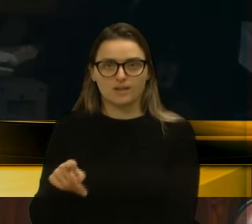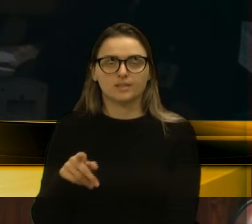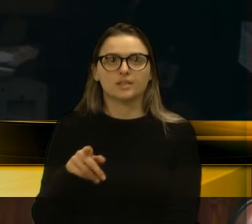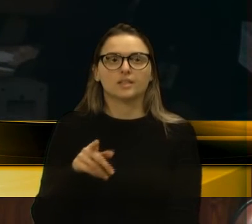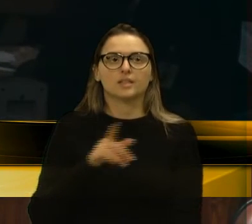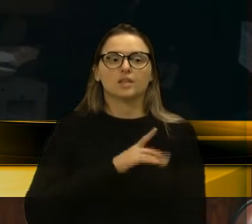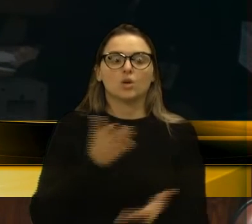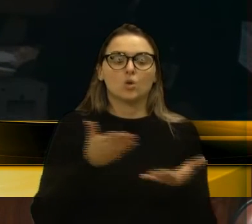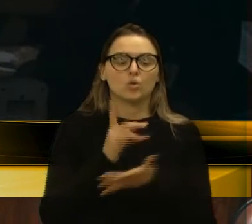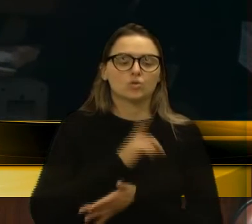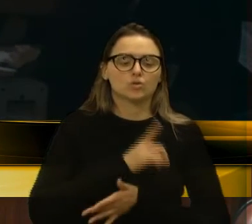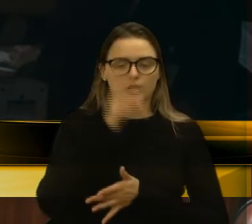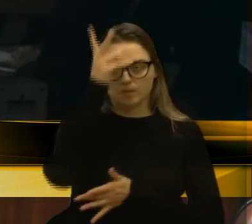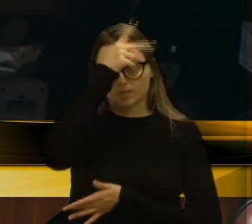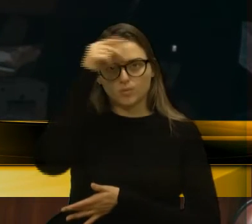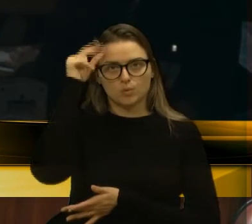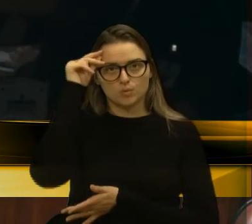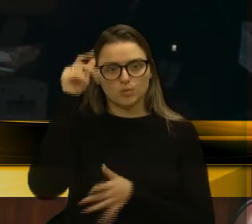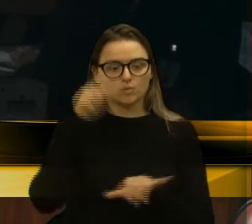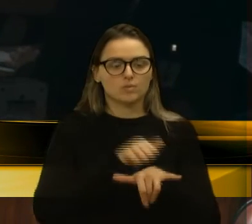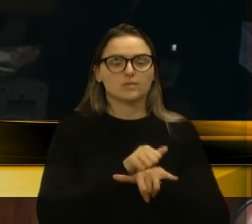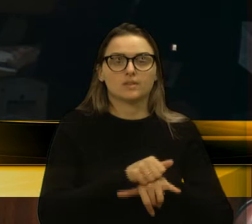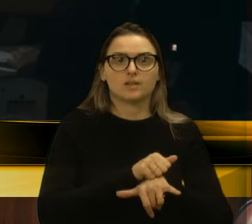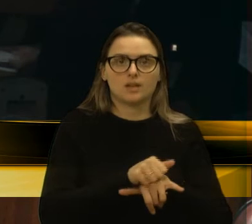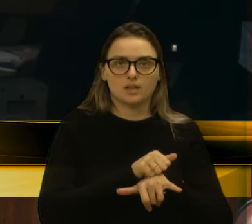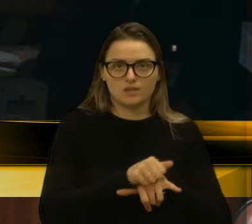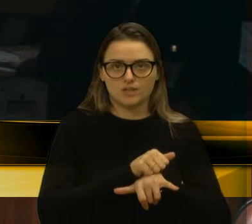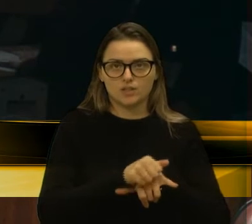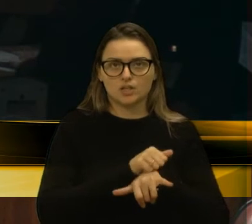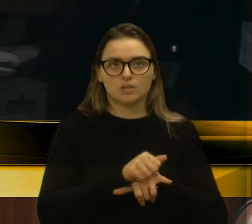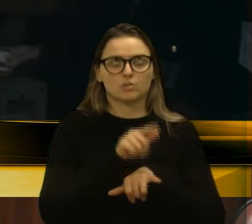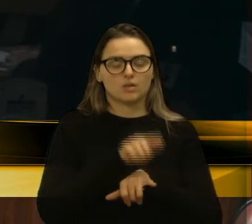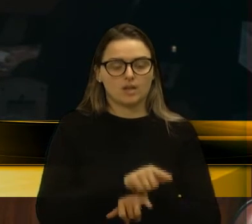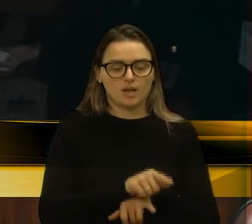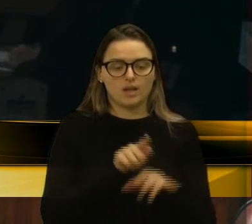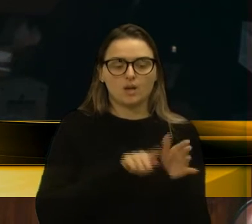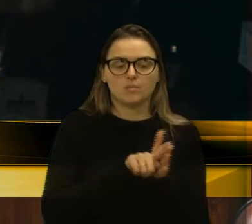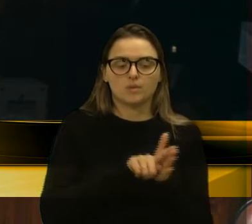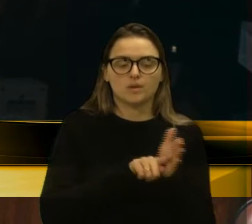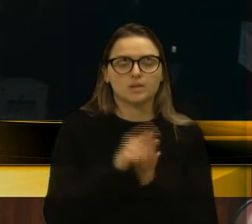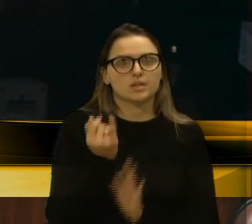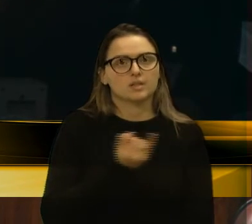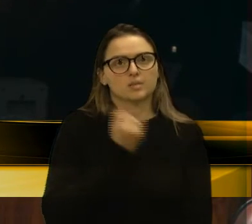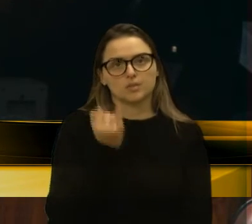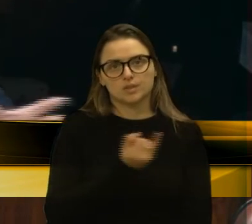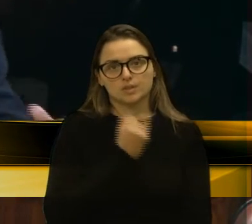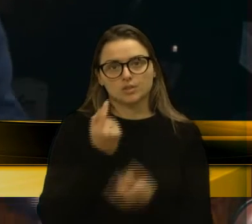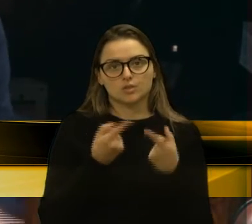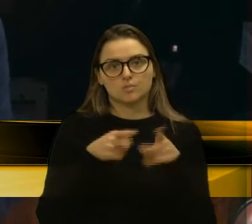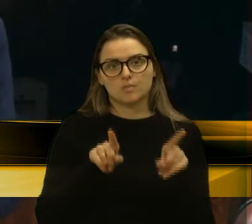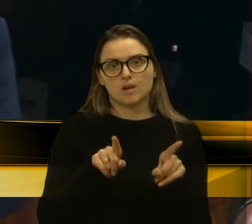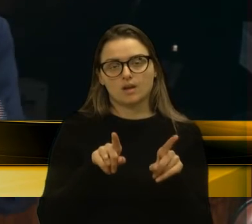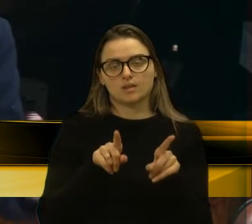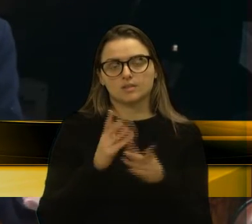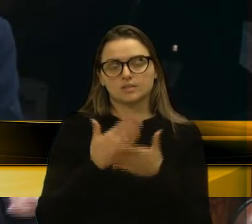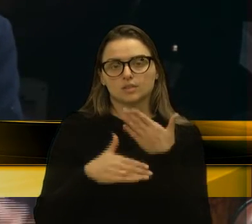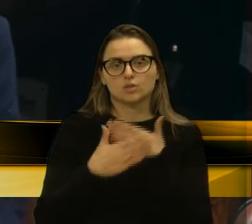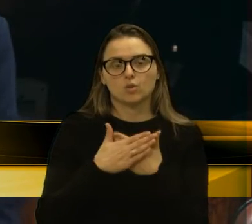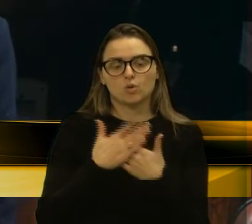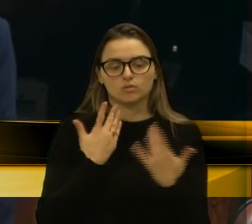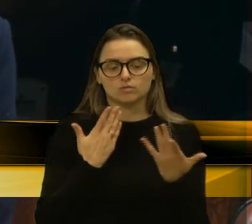é público na Lava Jato, que é uma operação importante, nós temos que defender, mas no meio dela se